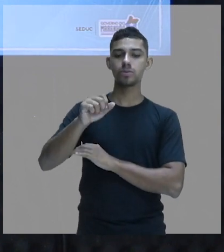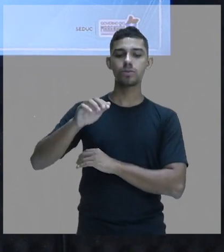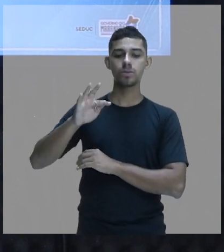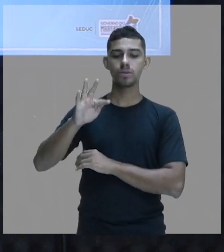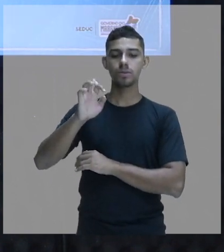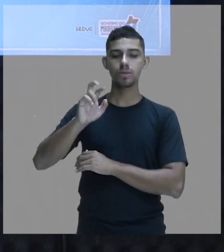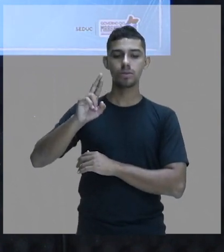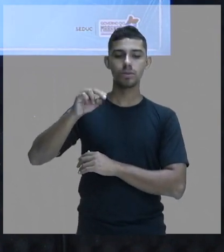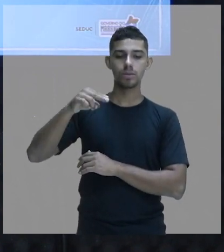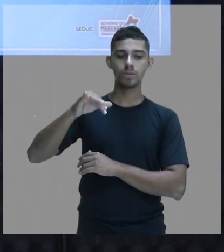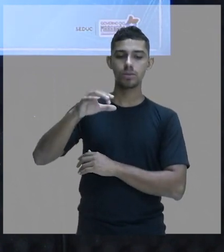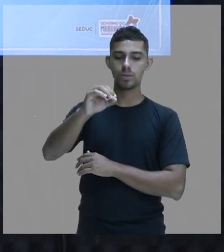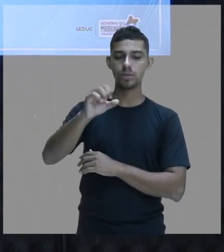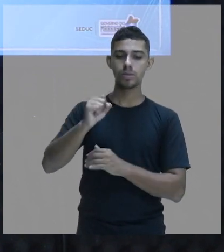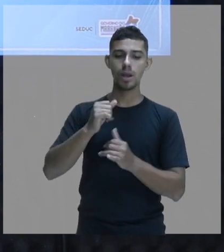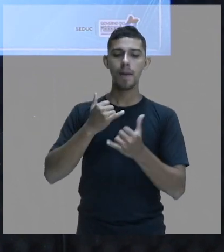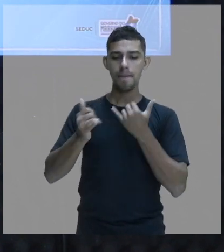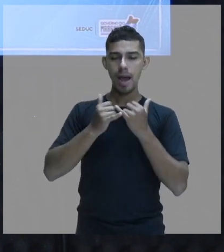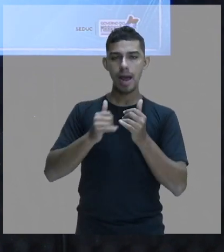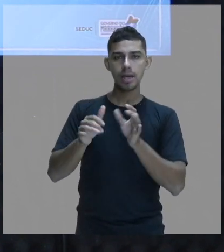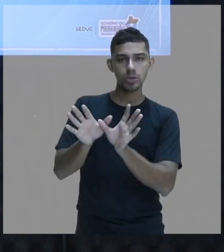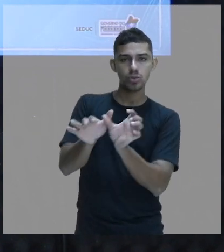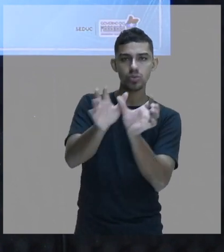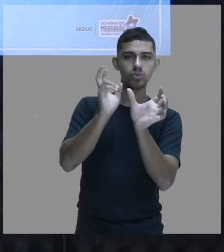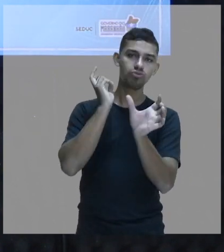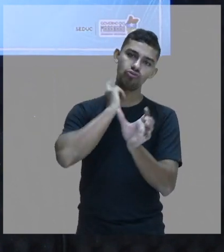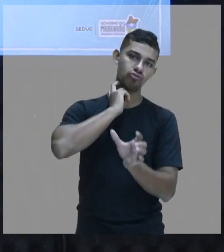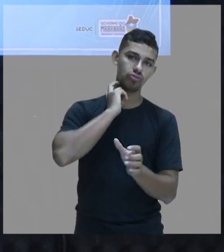de um morcego, ele fica na região interna da cabeça.